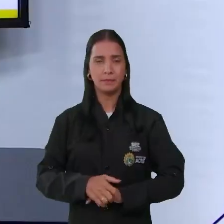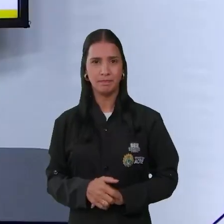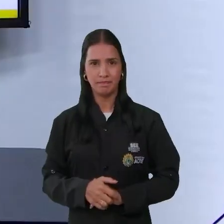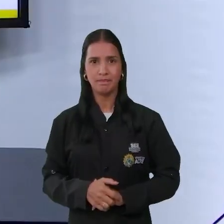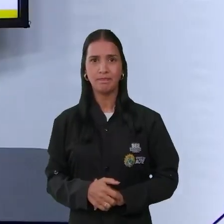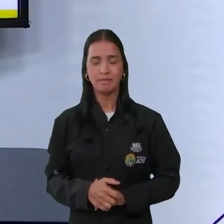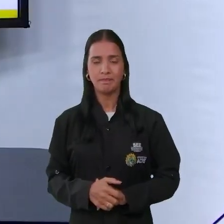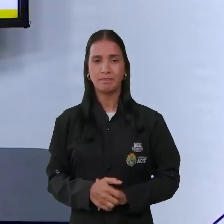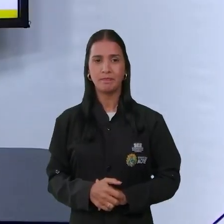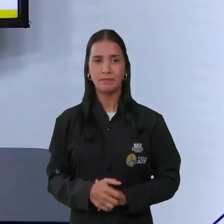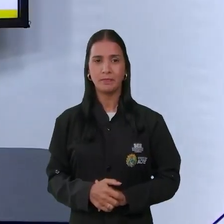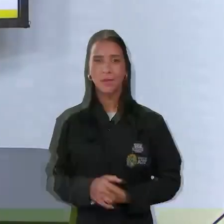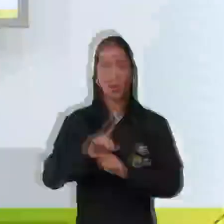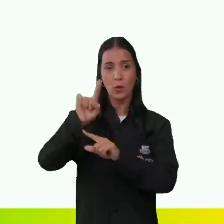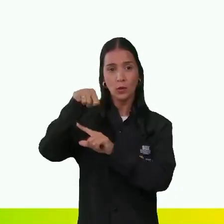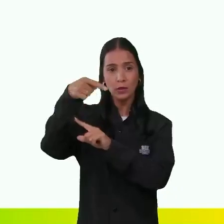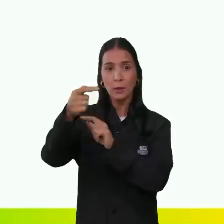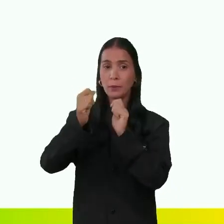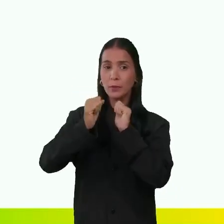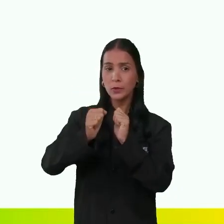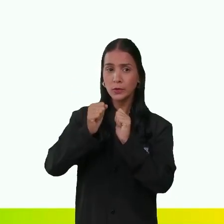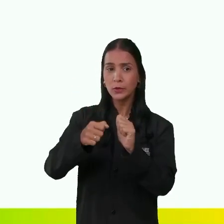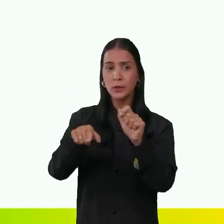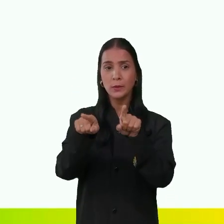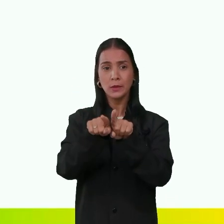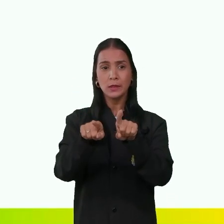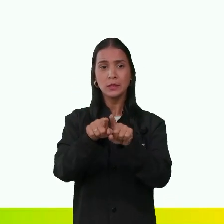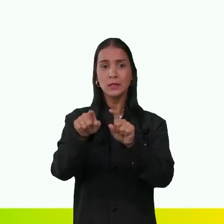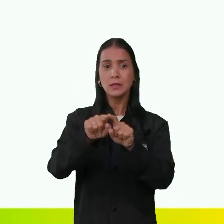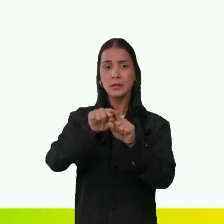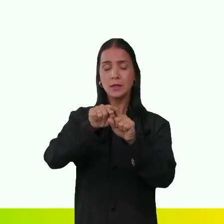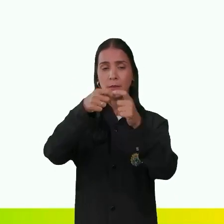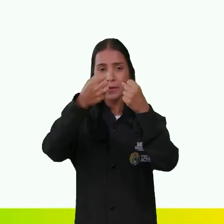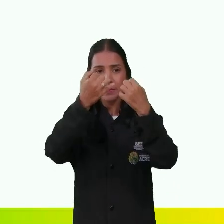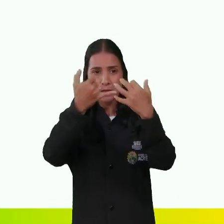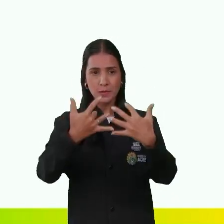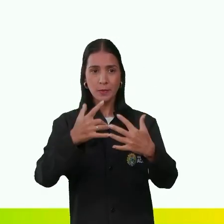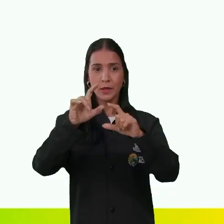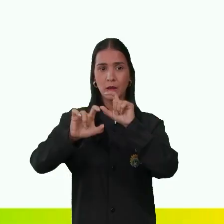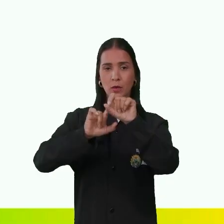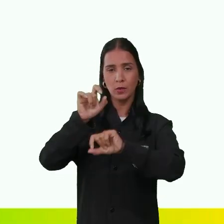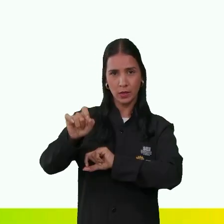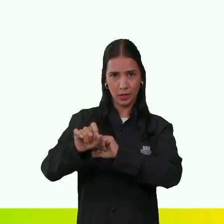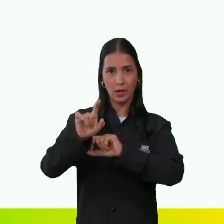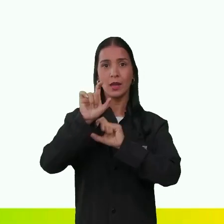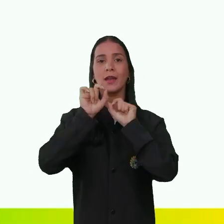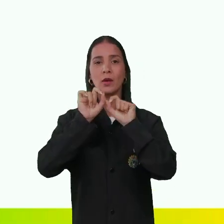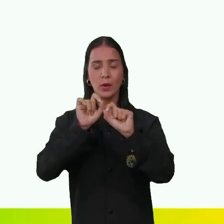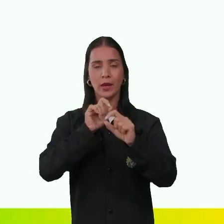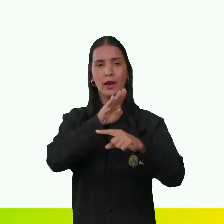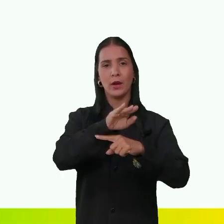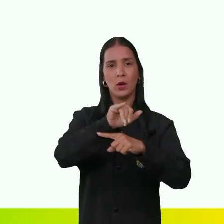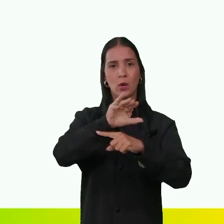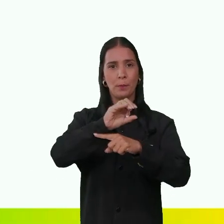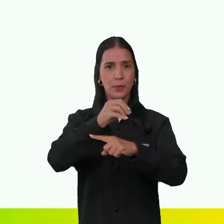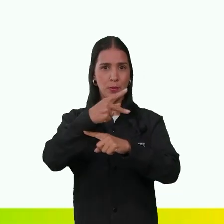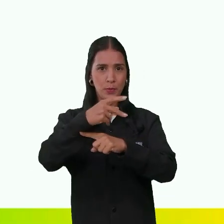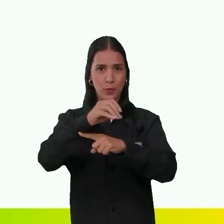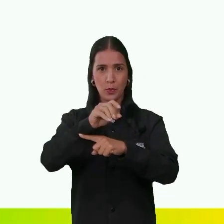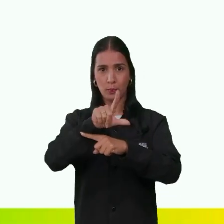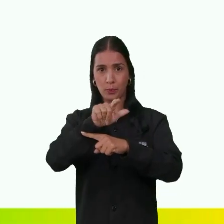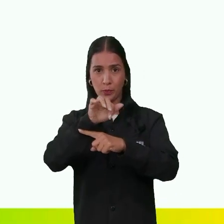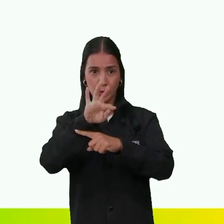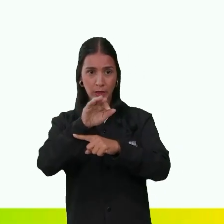na sequência, podemos tratar da biopolítica e sociedade de controle, olhando também aí